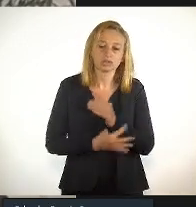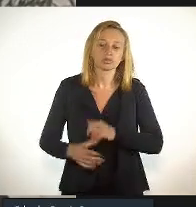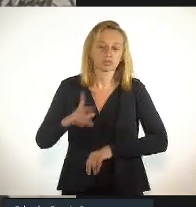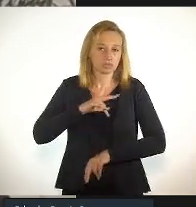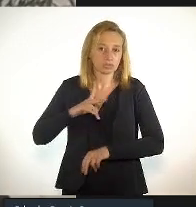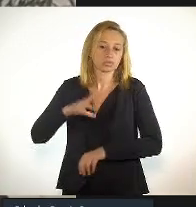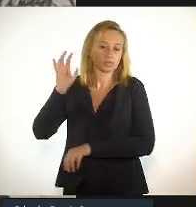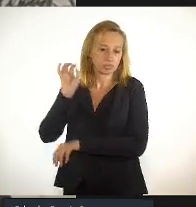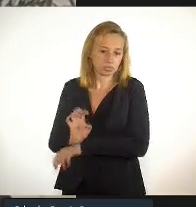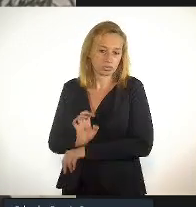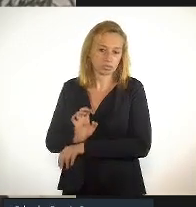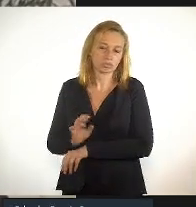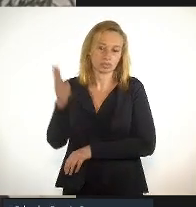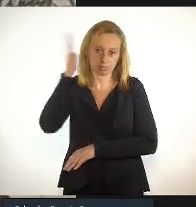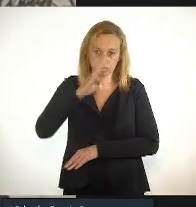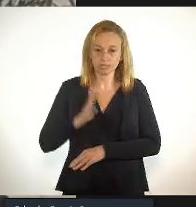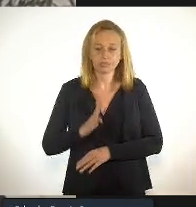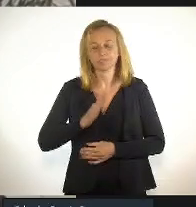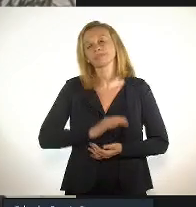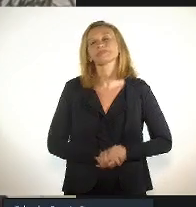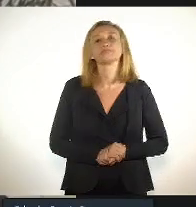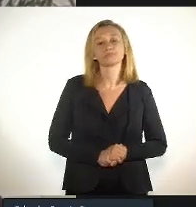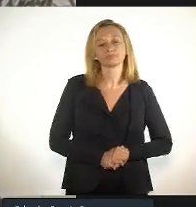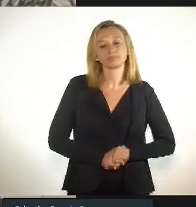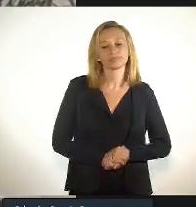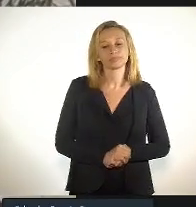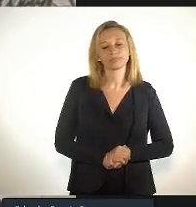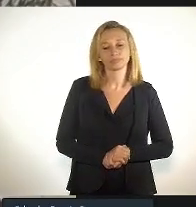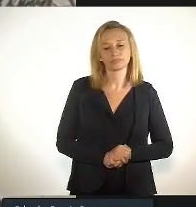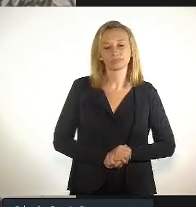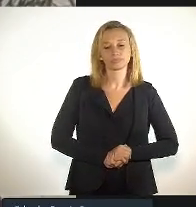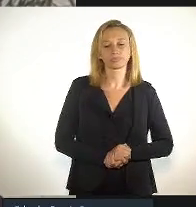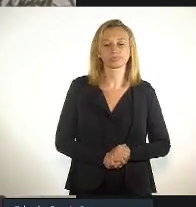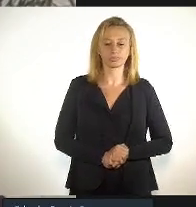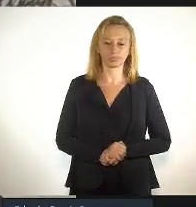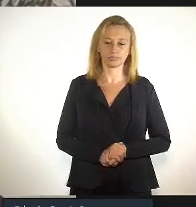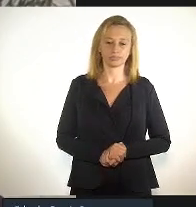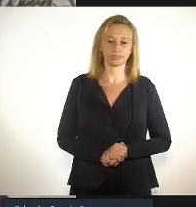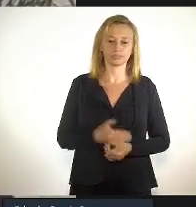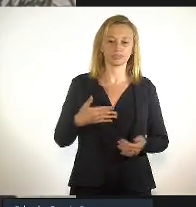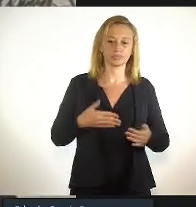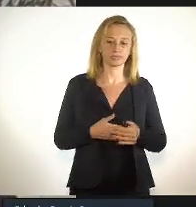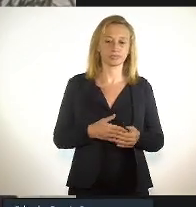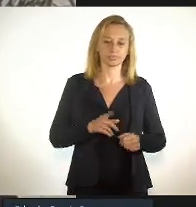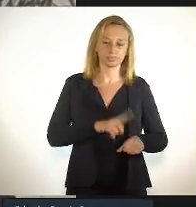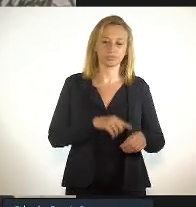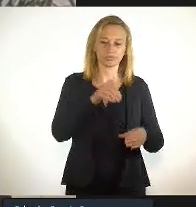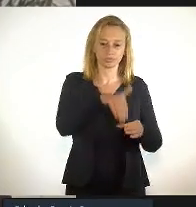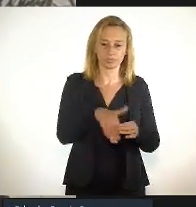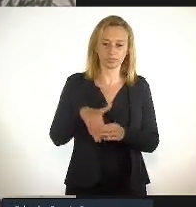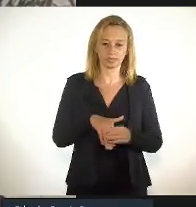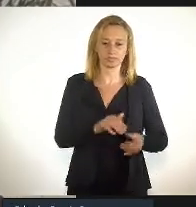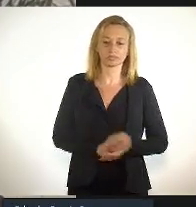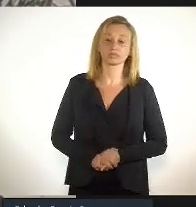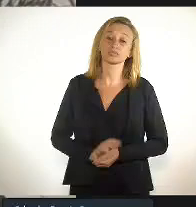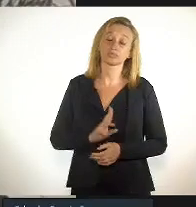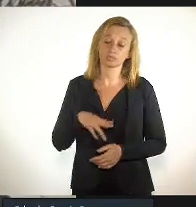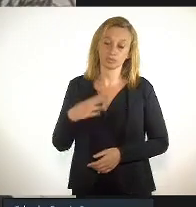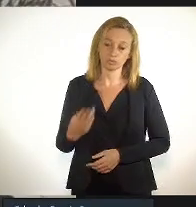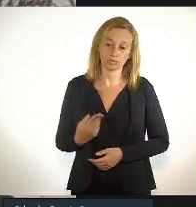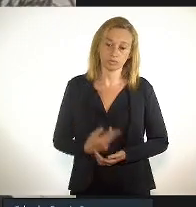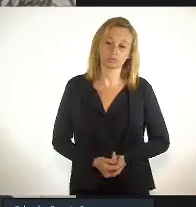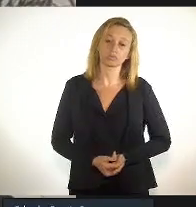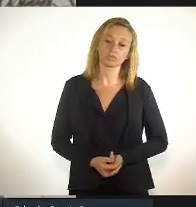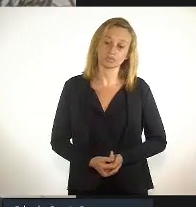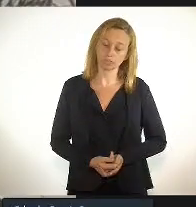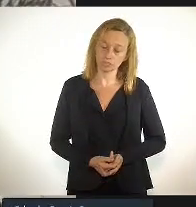de assegurar a sua plena segurança até a sua votação. Ou seja, um caso